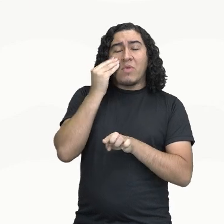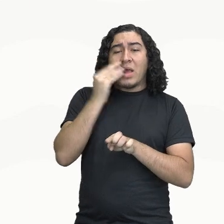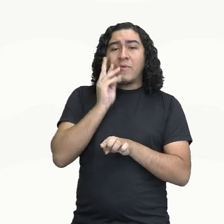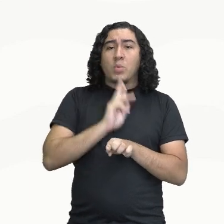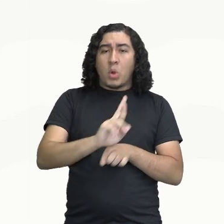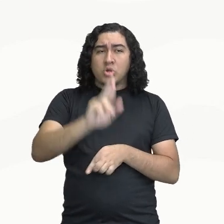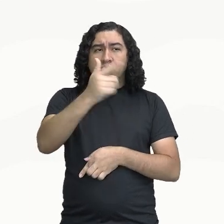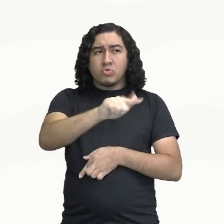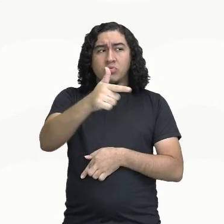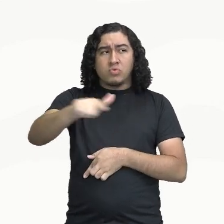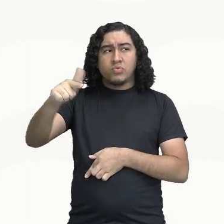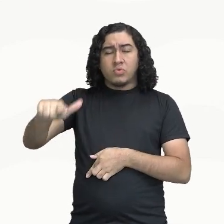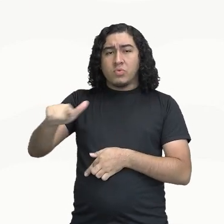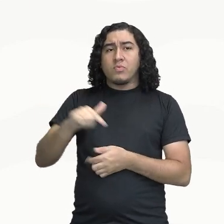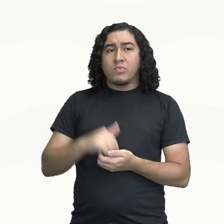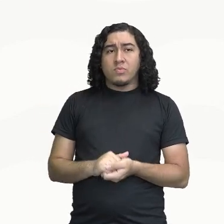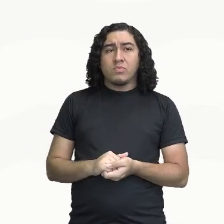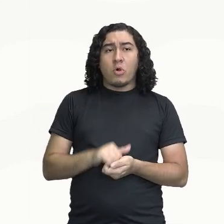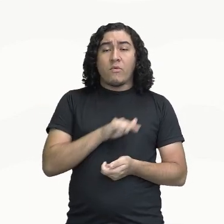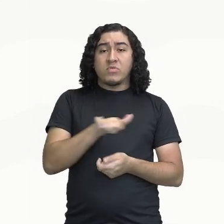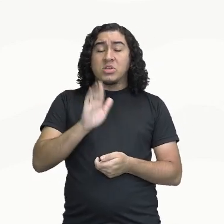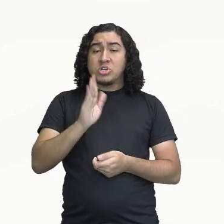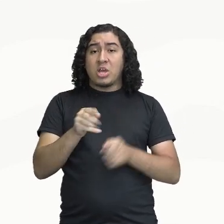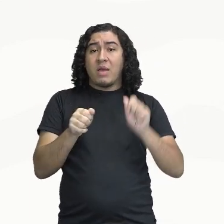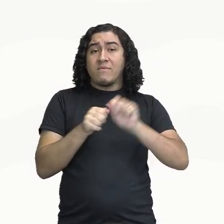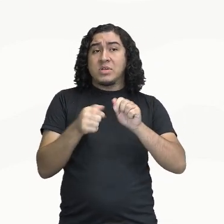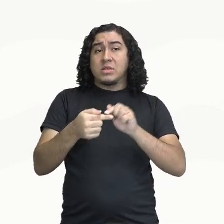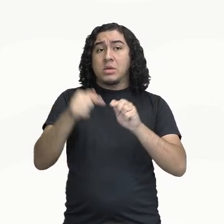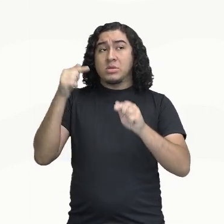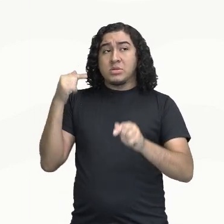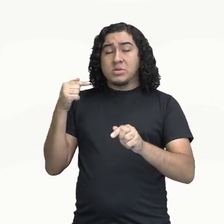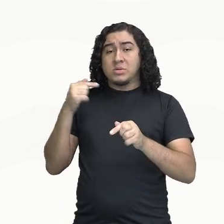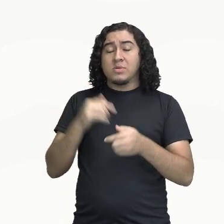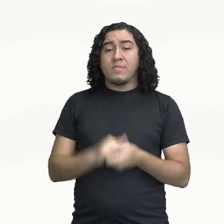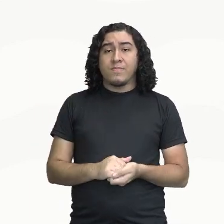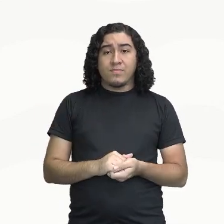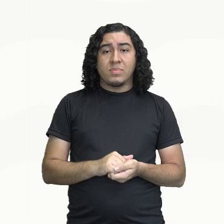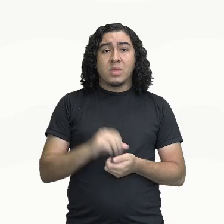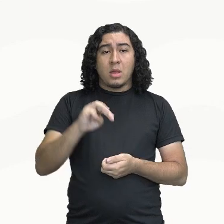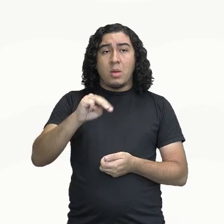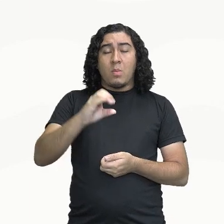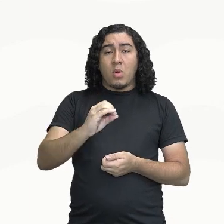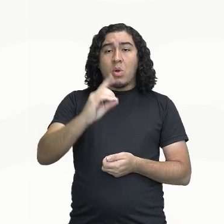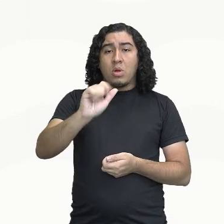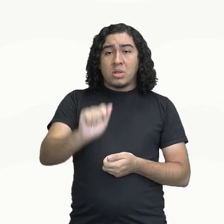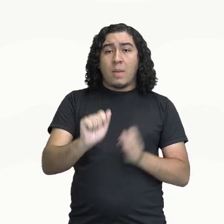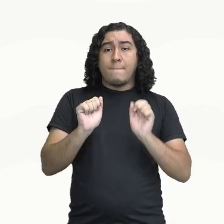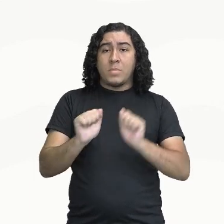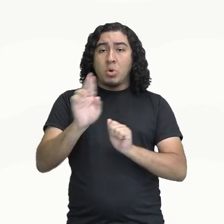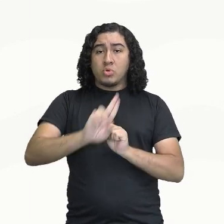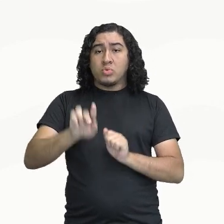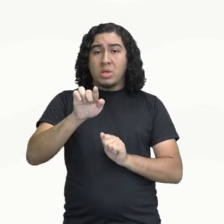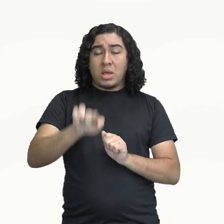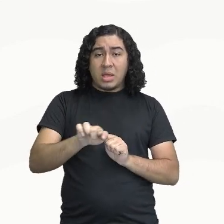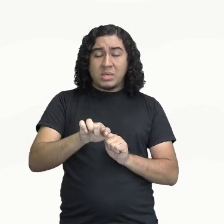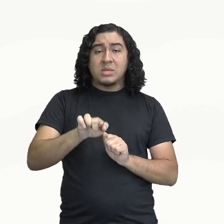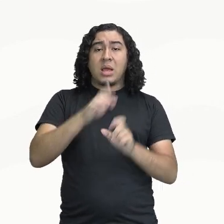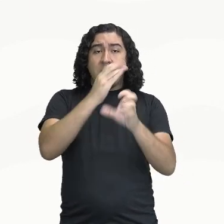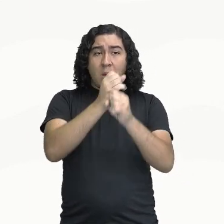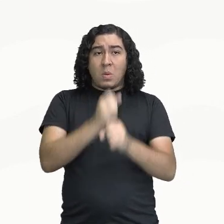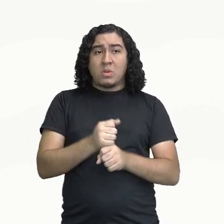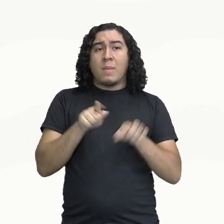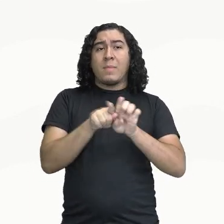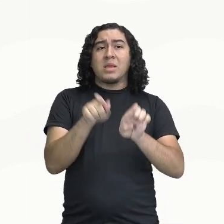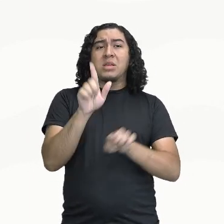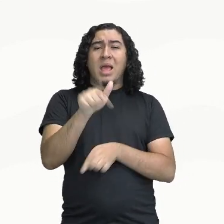repetem, né, conforme aquilo que você já elaborou anteriormente. Então a moda pode ser usada aí para esses resultados. Mas não